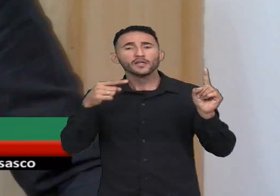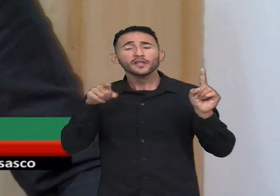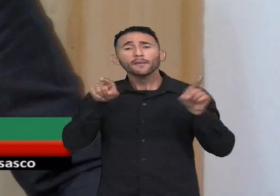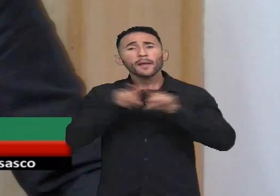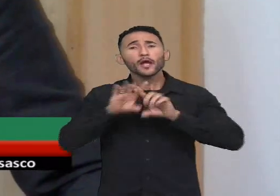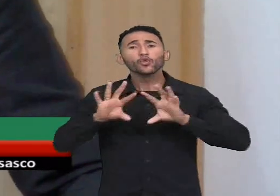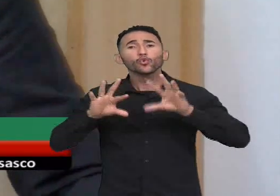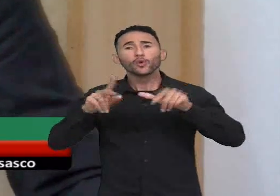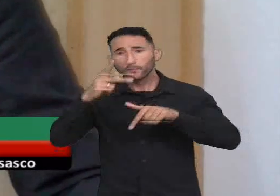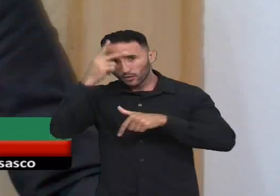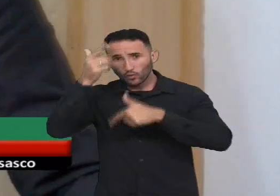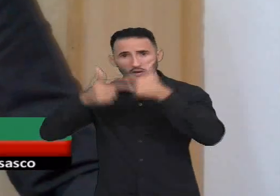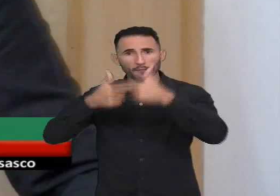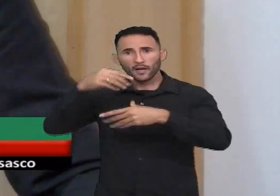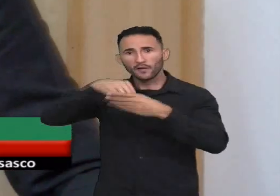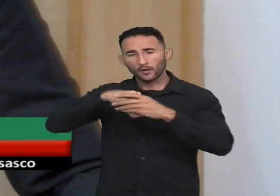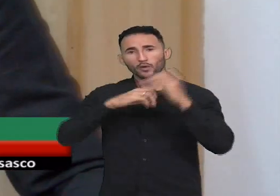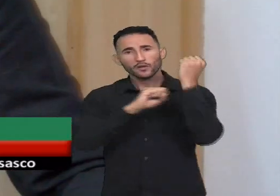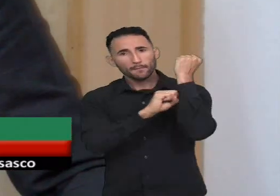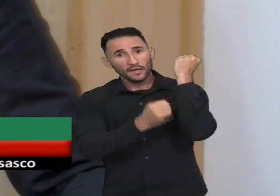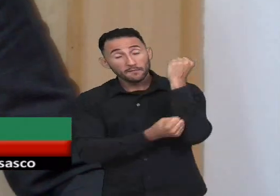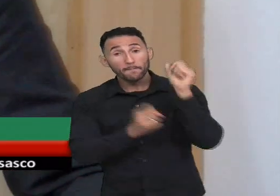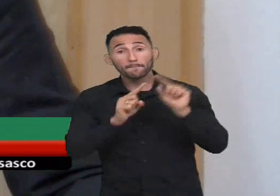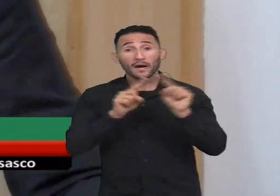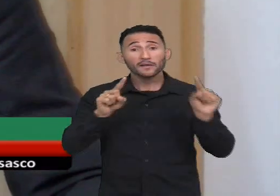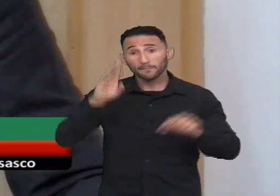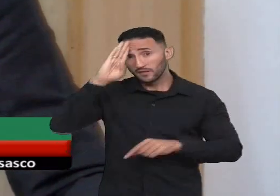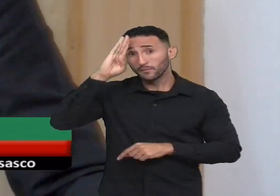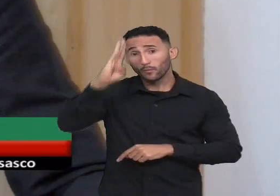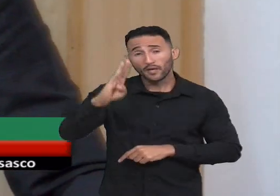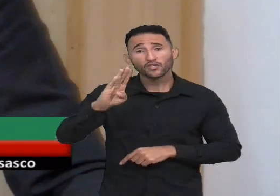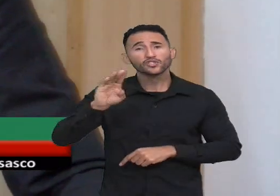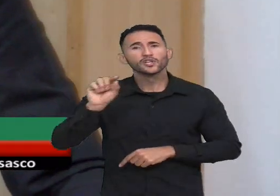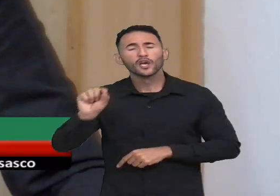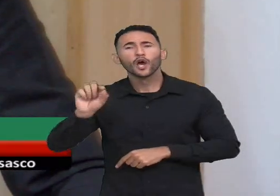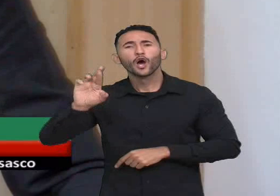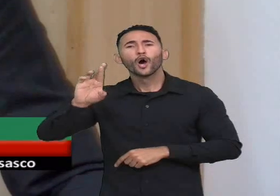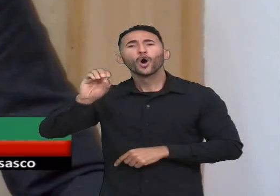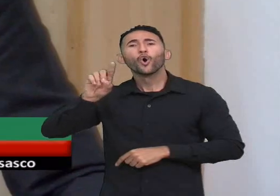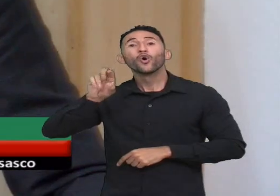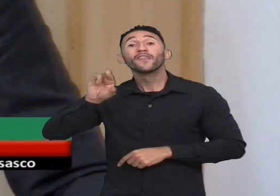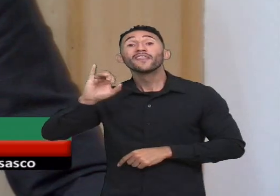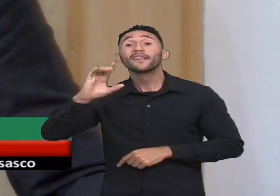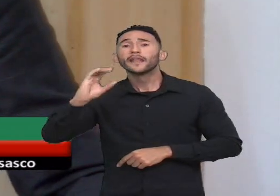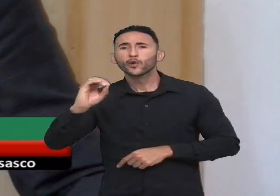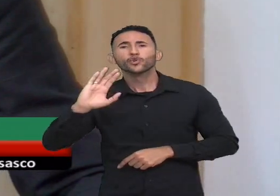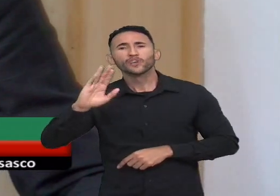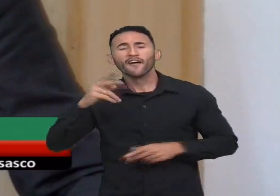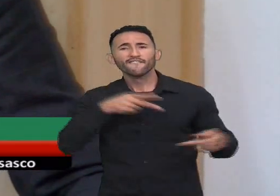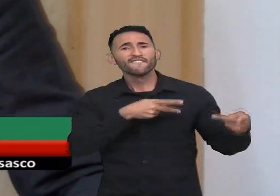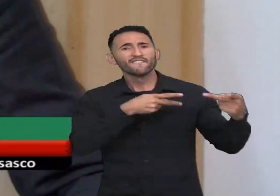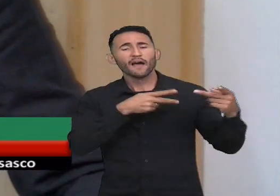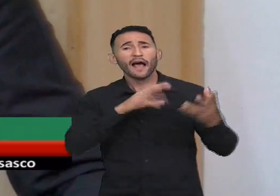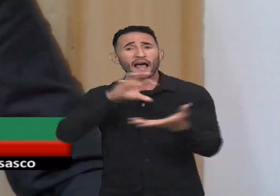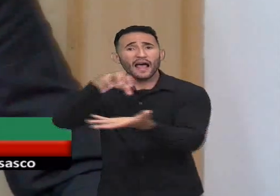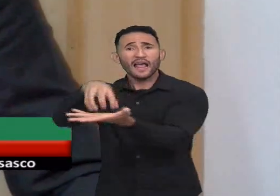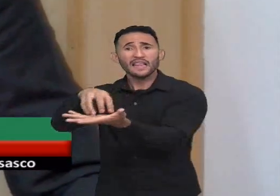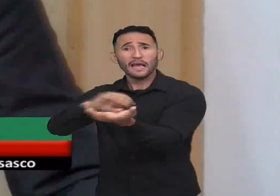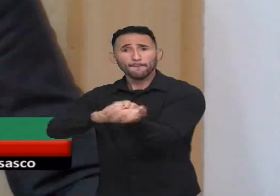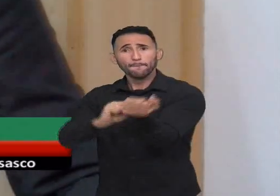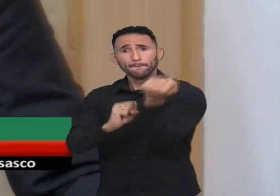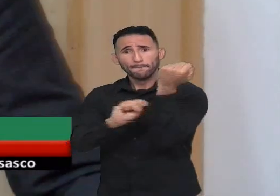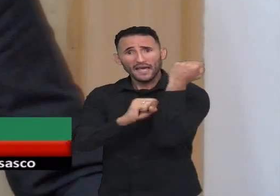lá. Mas, principalmente, Rodrigo, eu tive a oportunidade de visitar a Sabesp e